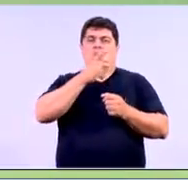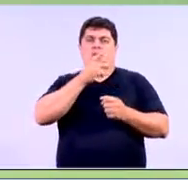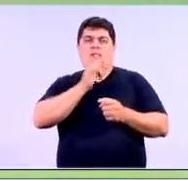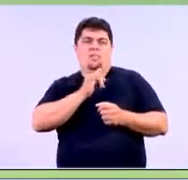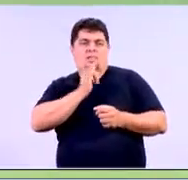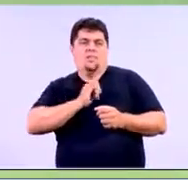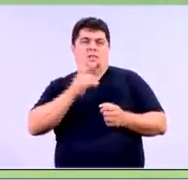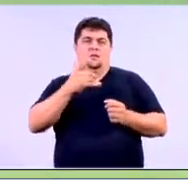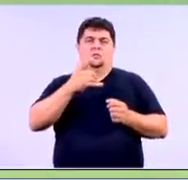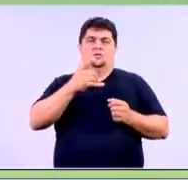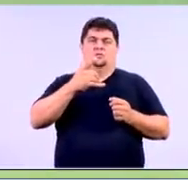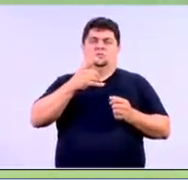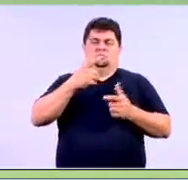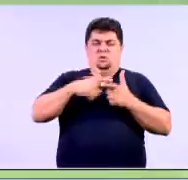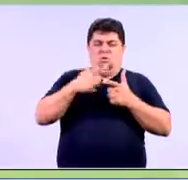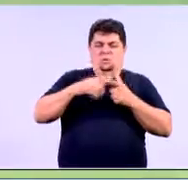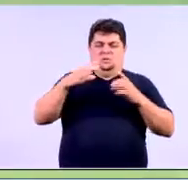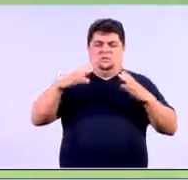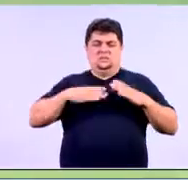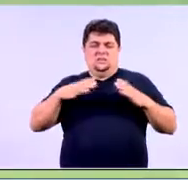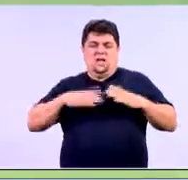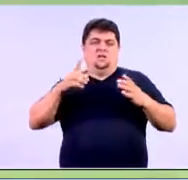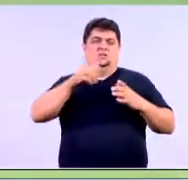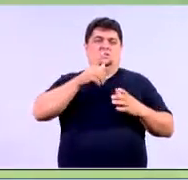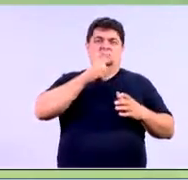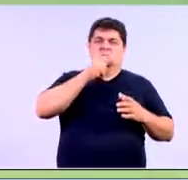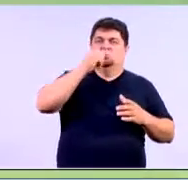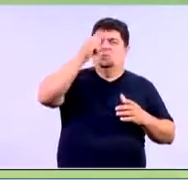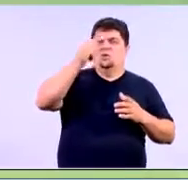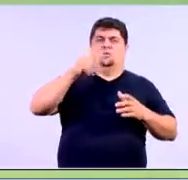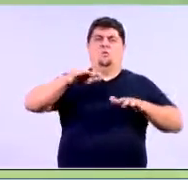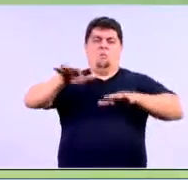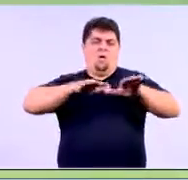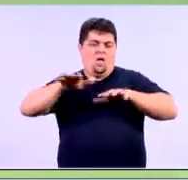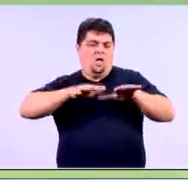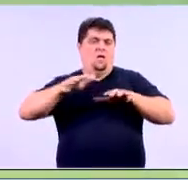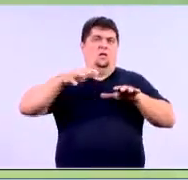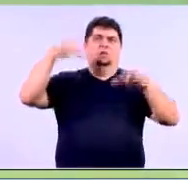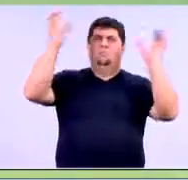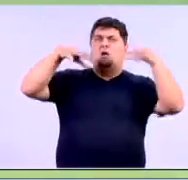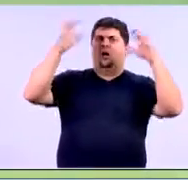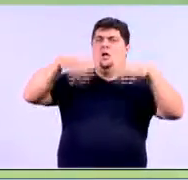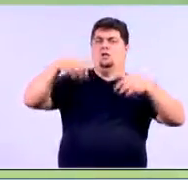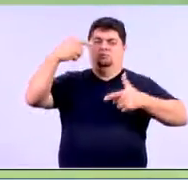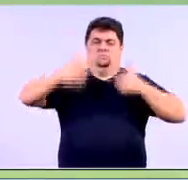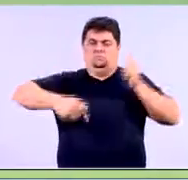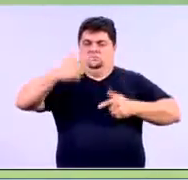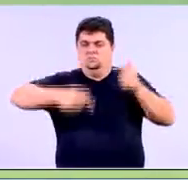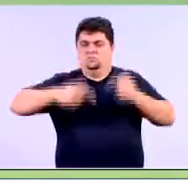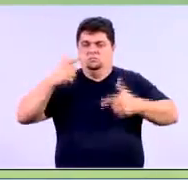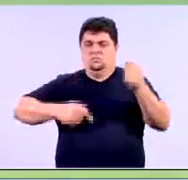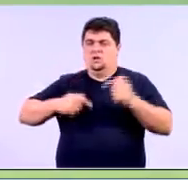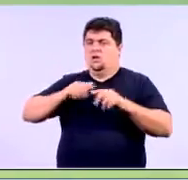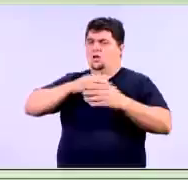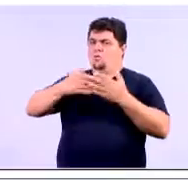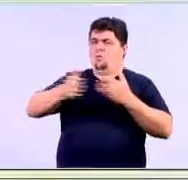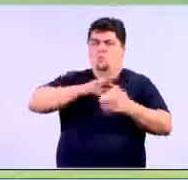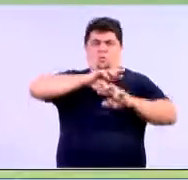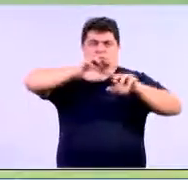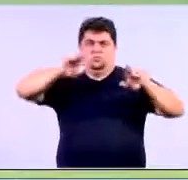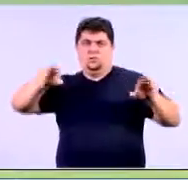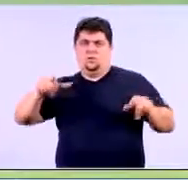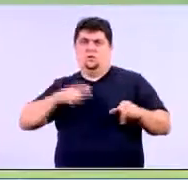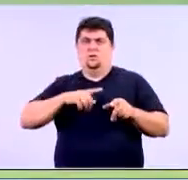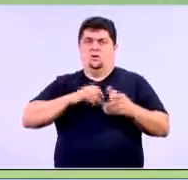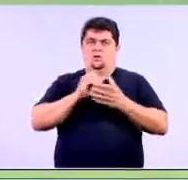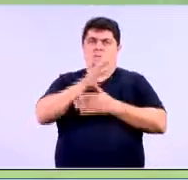decorrentes de calamidade pública, como eu havia dito para vocês lá atrás, no início, a respeito de guerra ou uma situação semelhante. E no